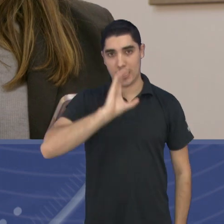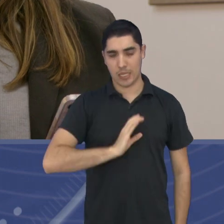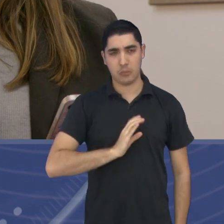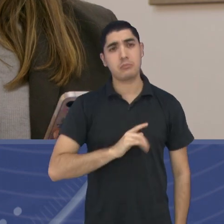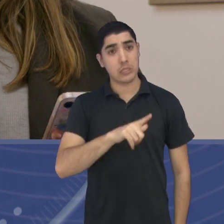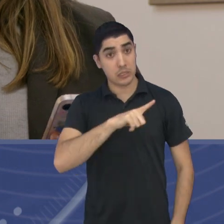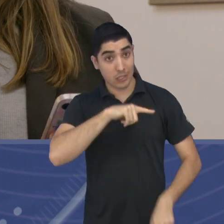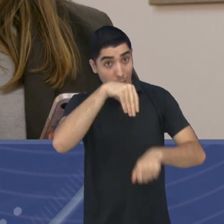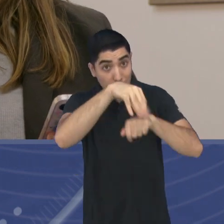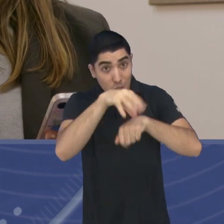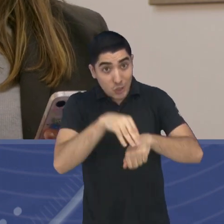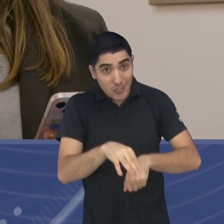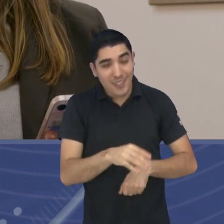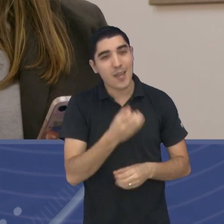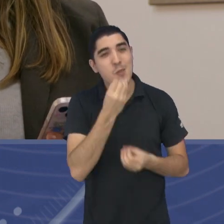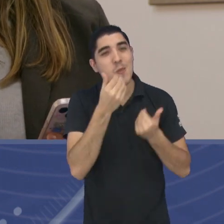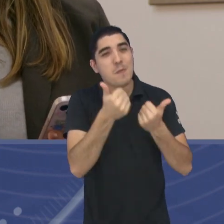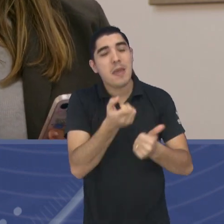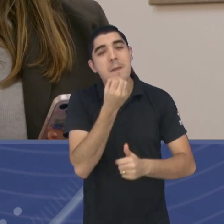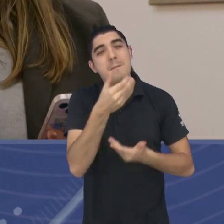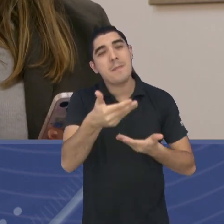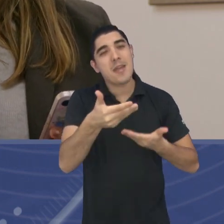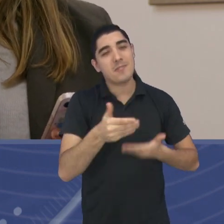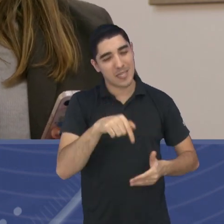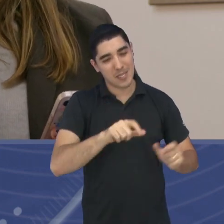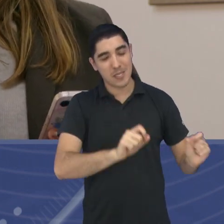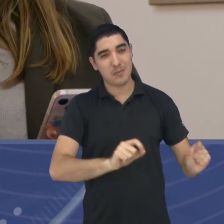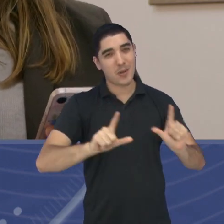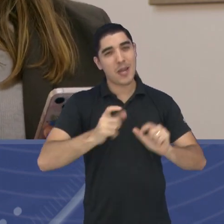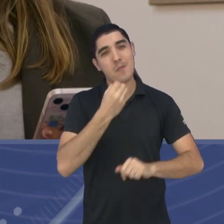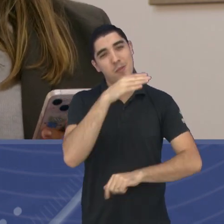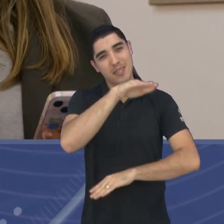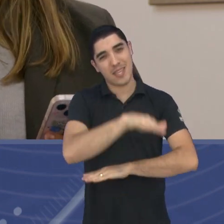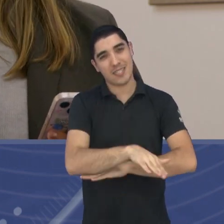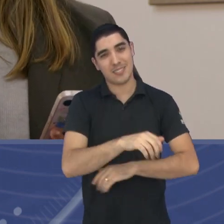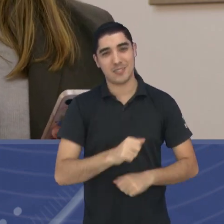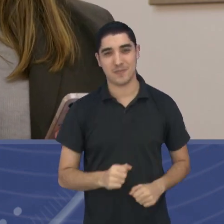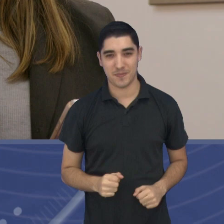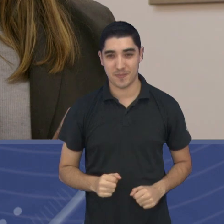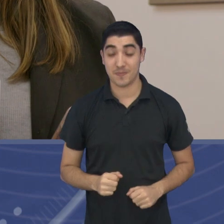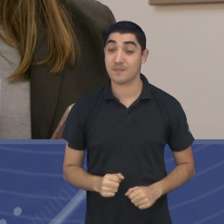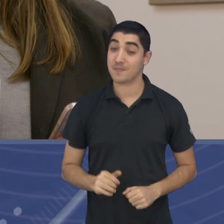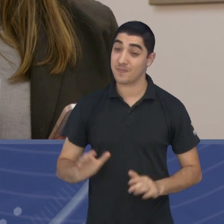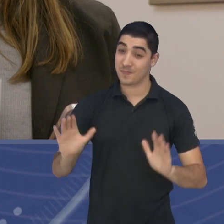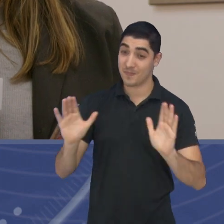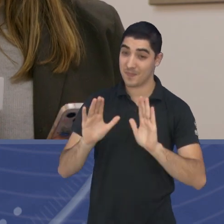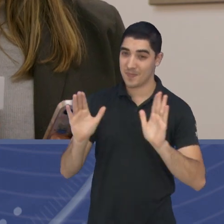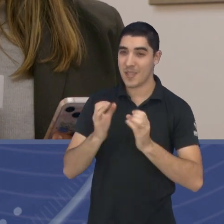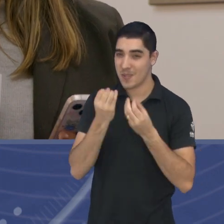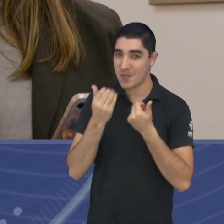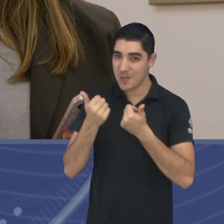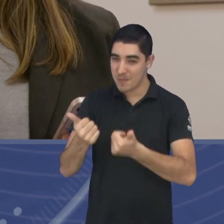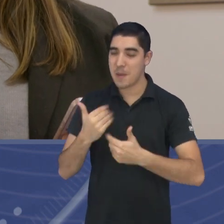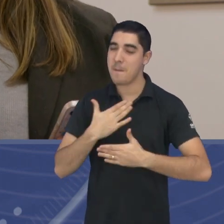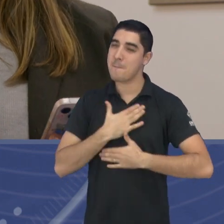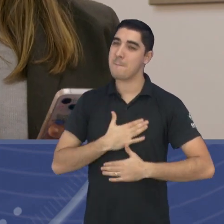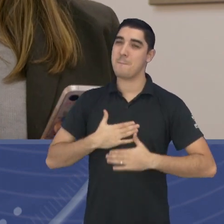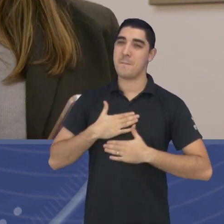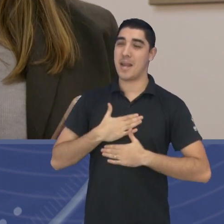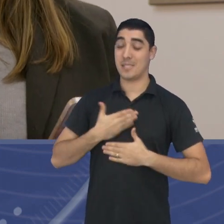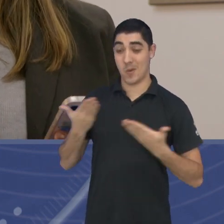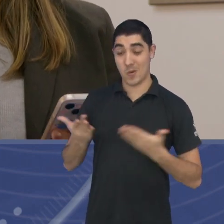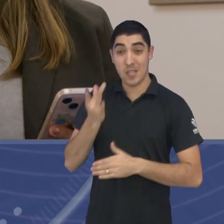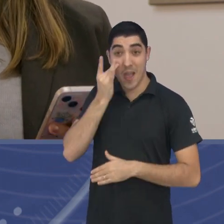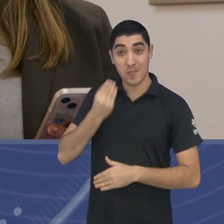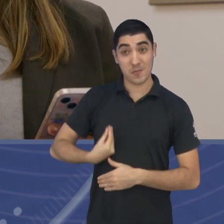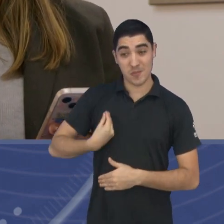né, Gabi? Tudo bem? Seja muito bem-vinda ao Diálogos. Boa tarde para você. Oi, Dani, tudo bem? É um prazer estar falando aqui ao vivo